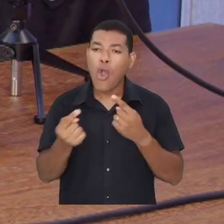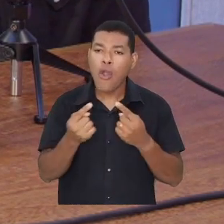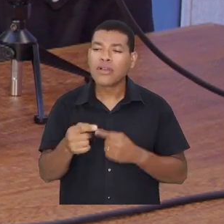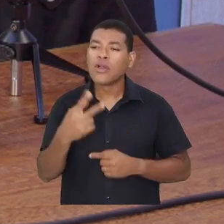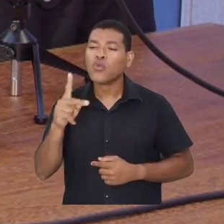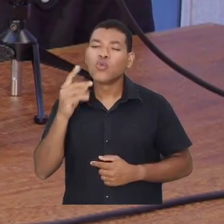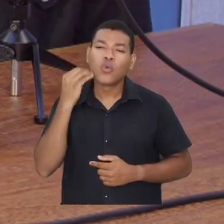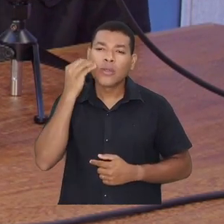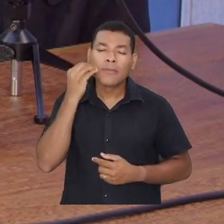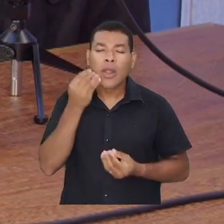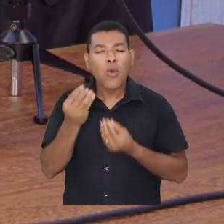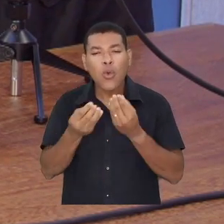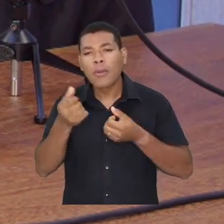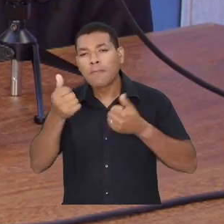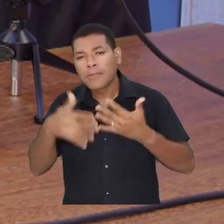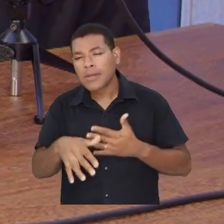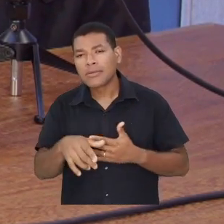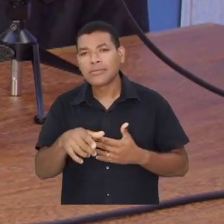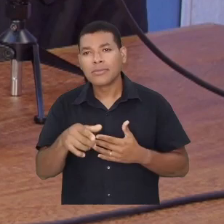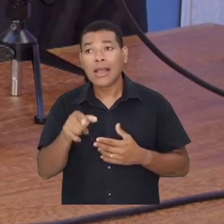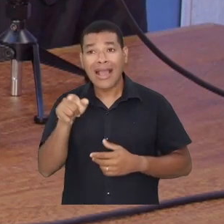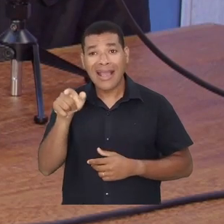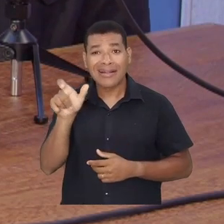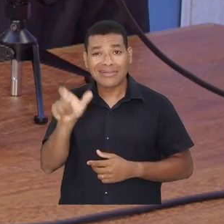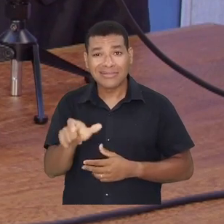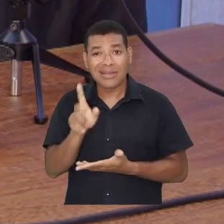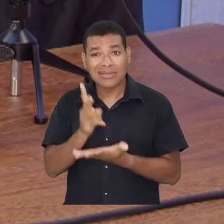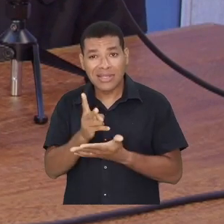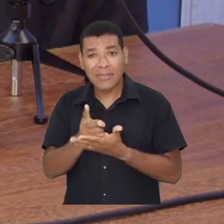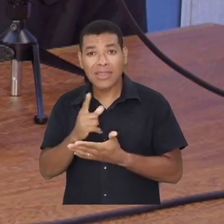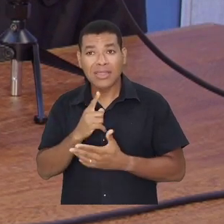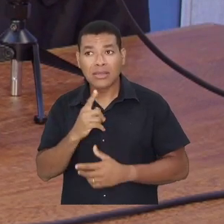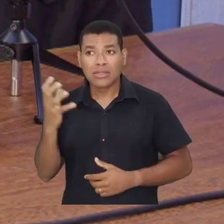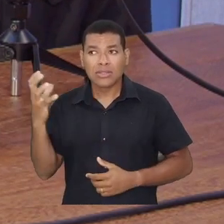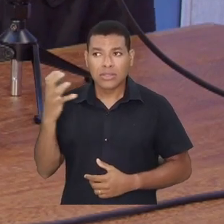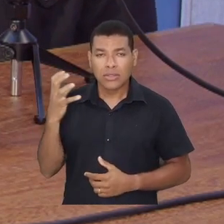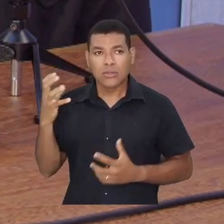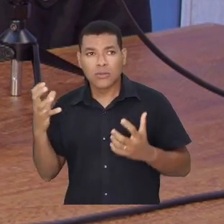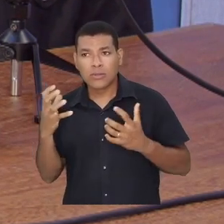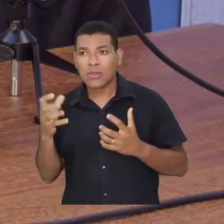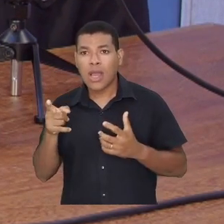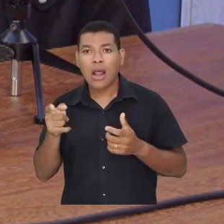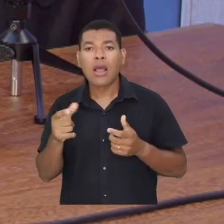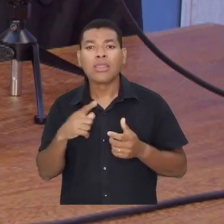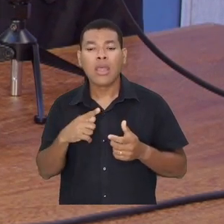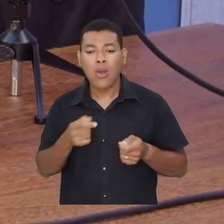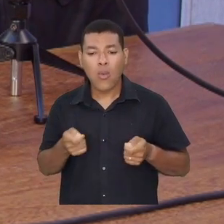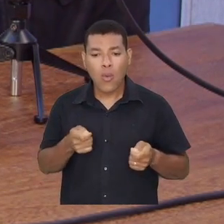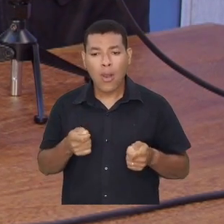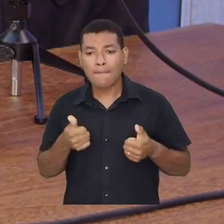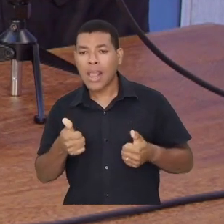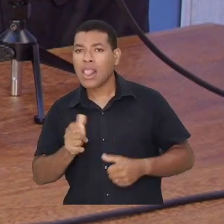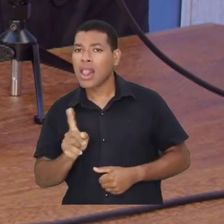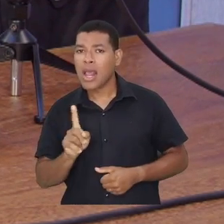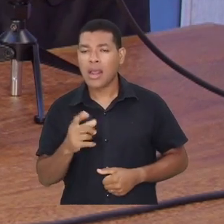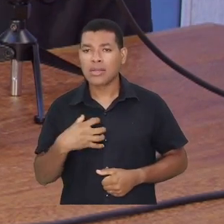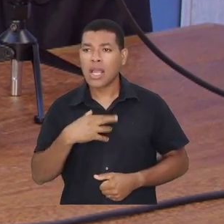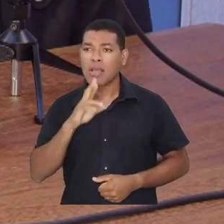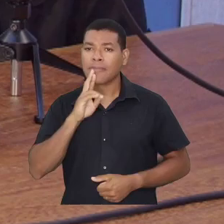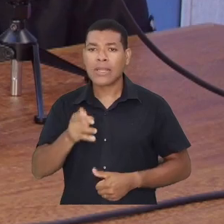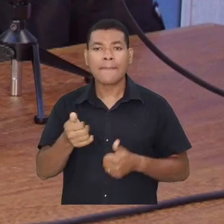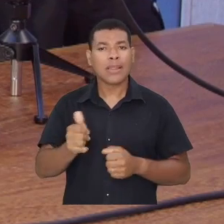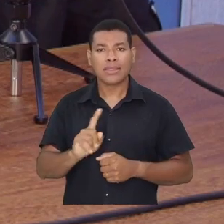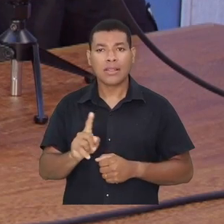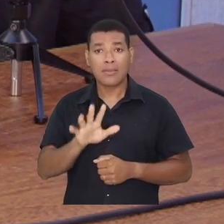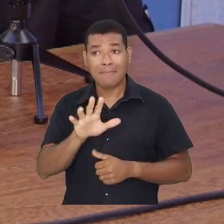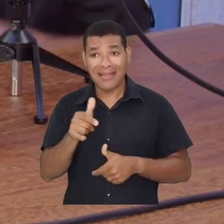suas experiências, enfim. Você vê que toda vez que ela teve que lidar sob pressão, ela não lidou tão bem, ou ela não teve o melhor dos resultados. Mas